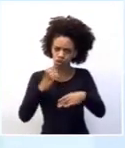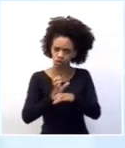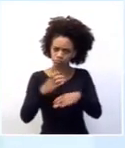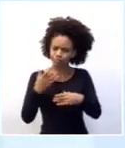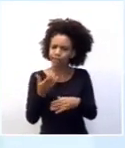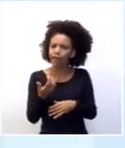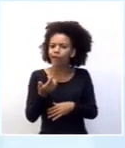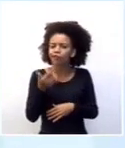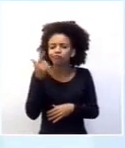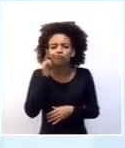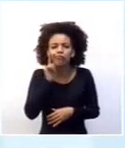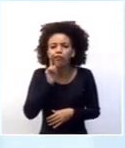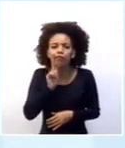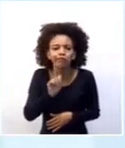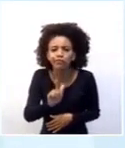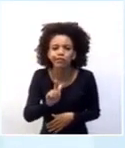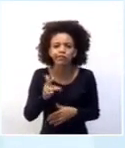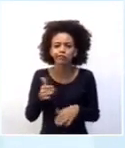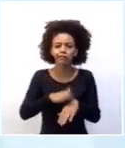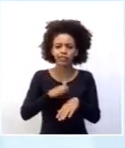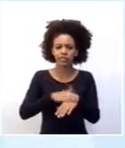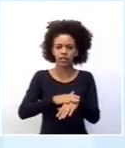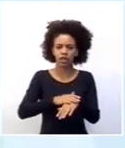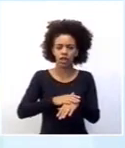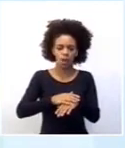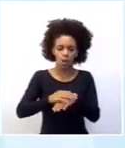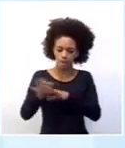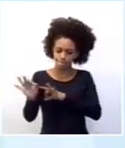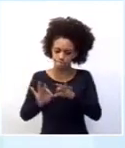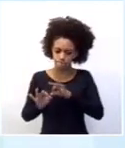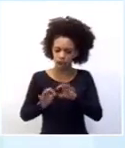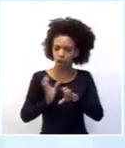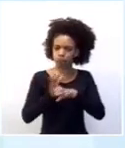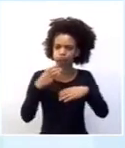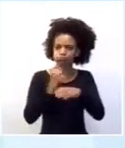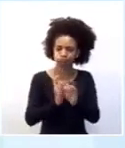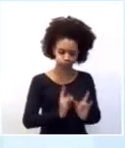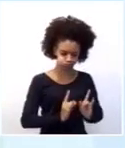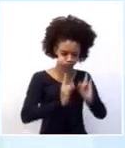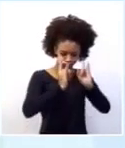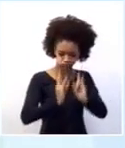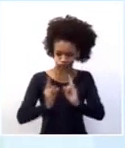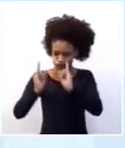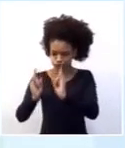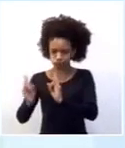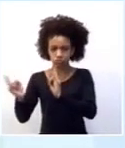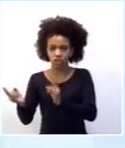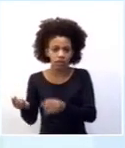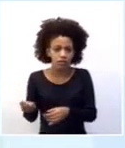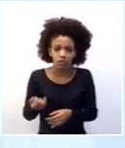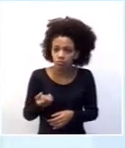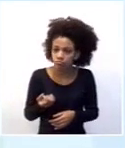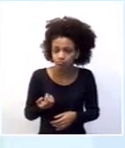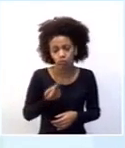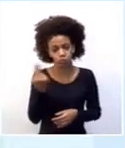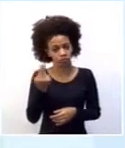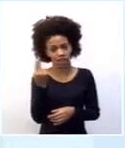sem conhecimentos de matemática, tá? Vai me permitir, por exemplo, desenvolver a própria astronomia. São ciências que estão sempre